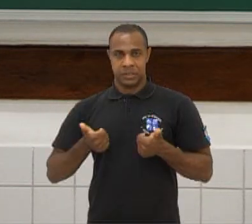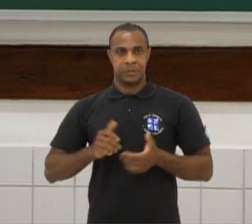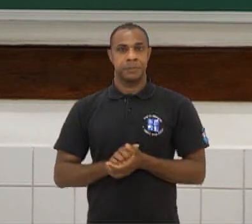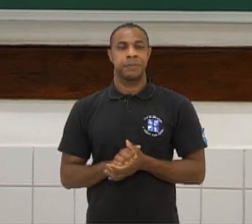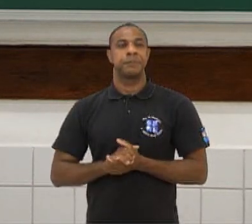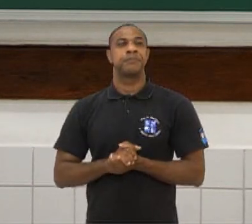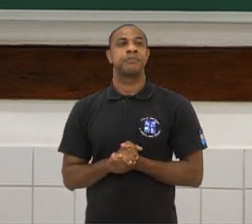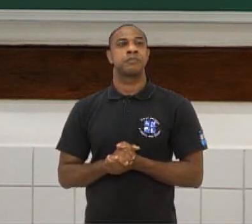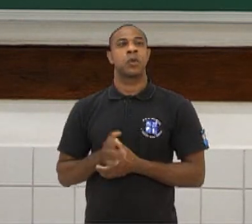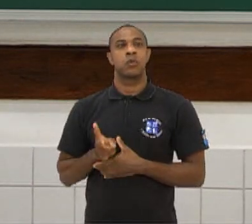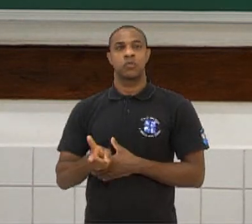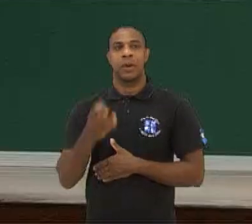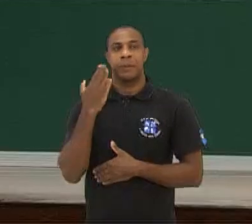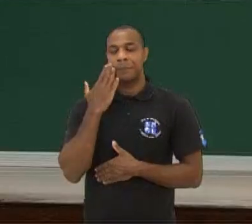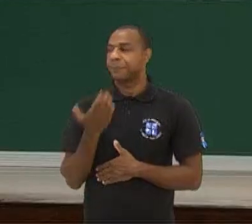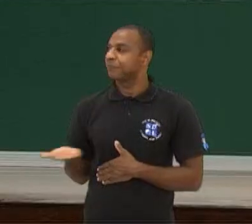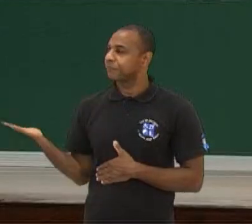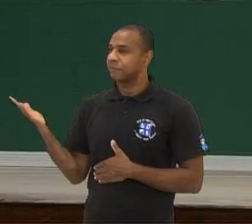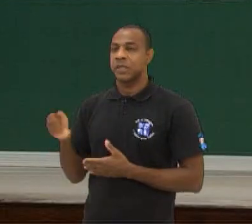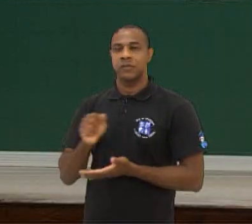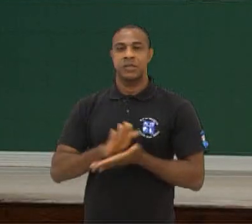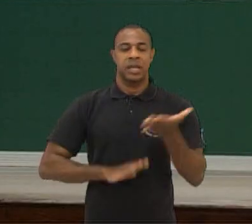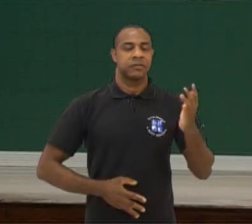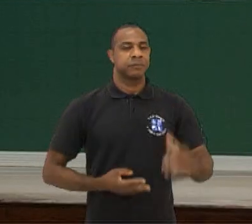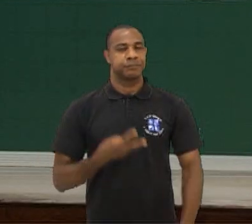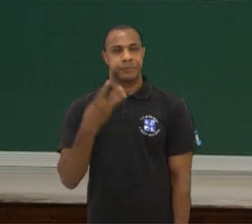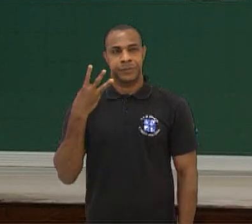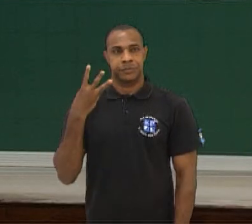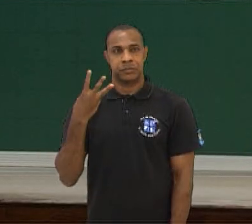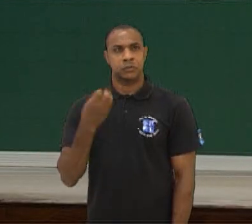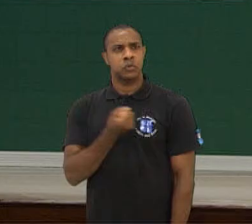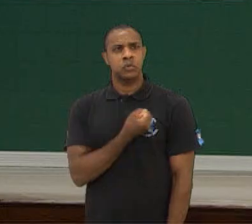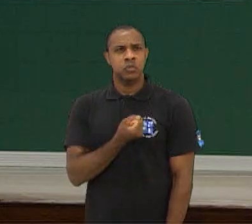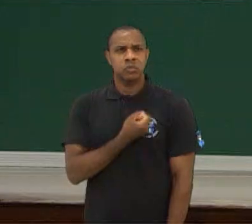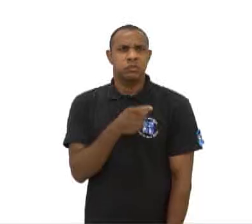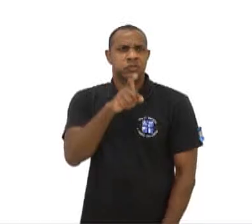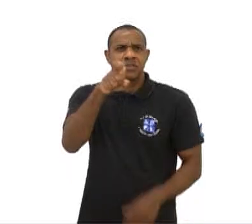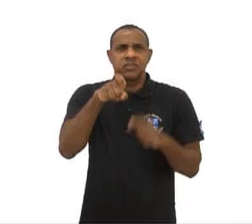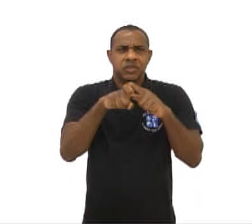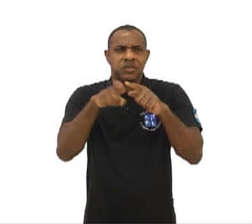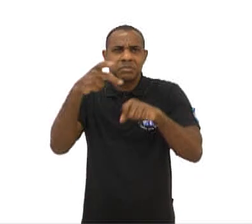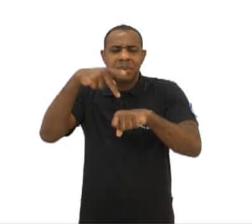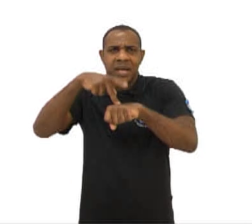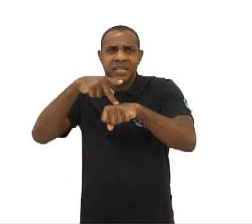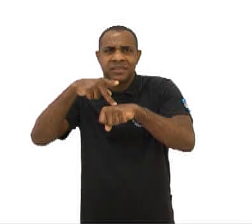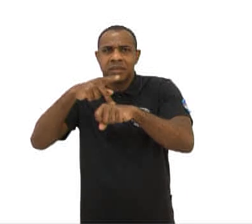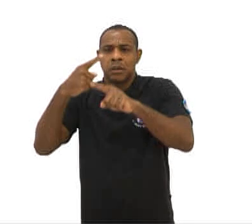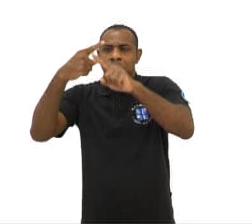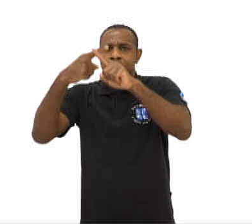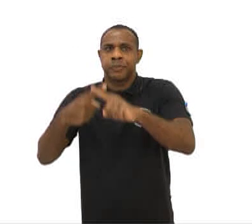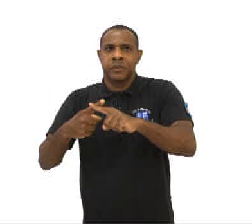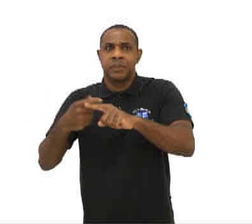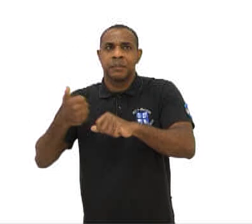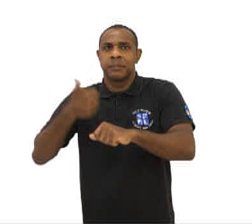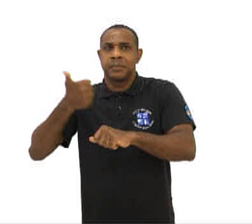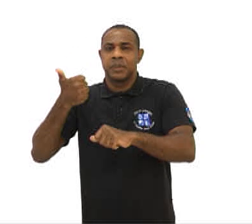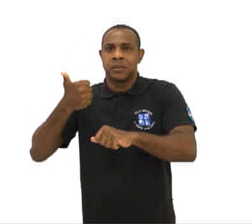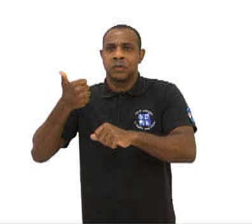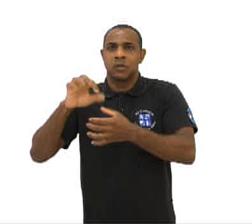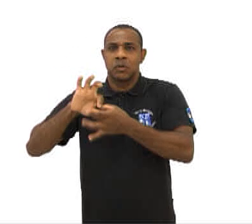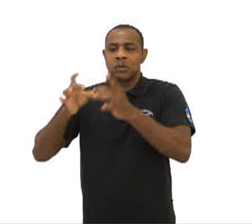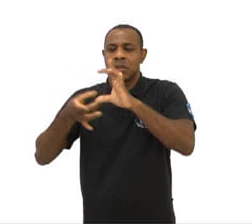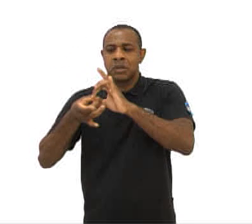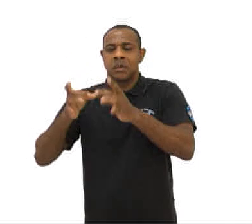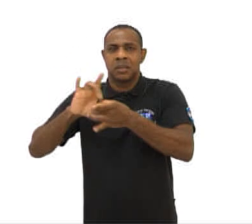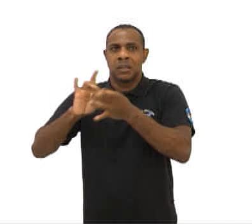continuar? Exercício 3. Um número X de países disputou a primeira edição dos Jogos Olímpicos da